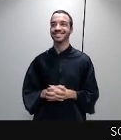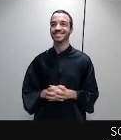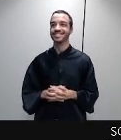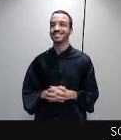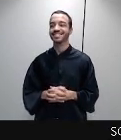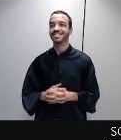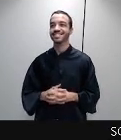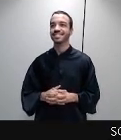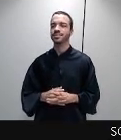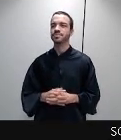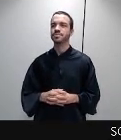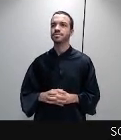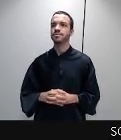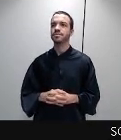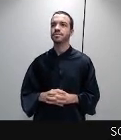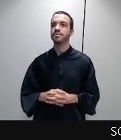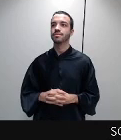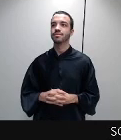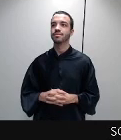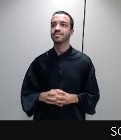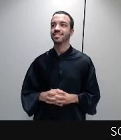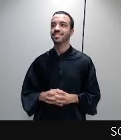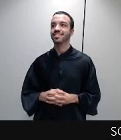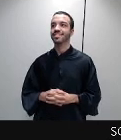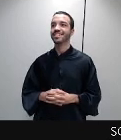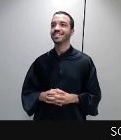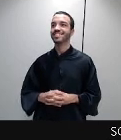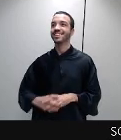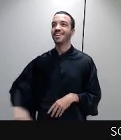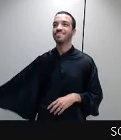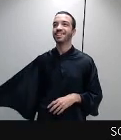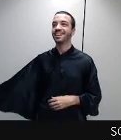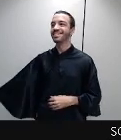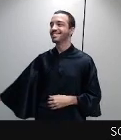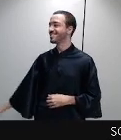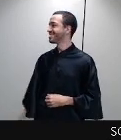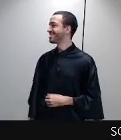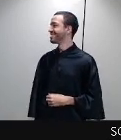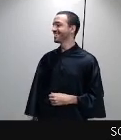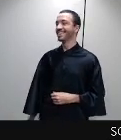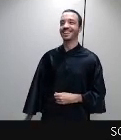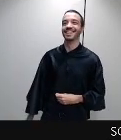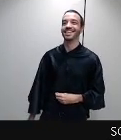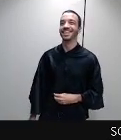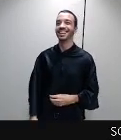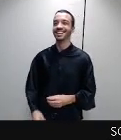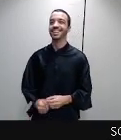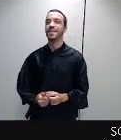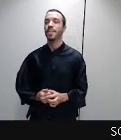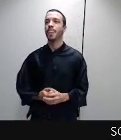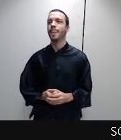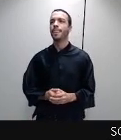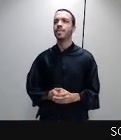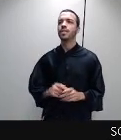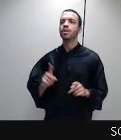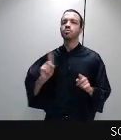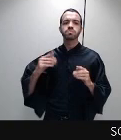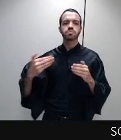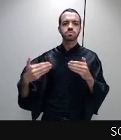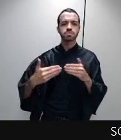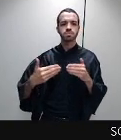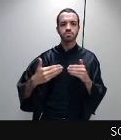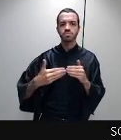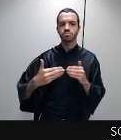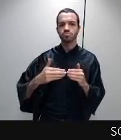lá no processo alimentar e é o passo a tentação de uma isso não é competência da Fazenda